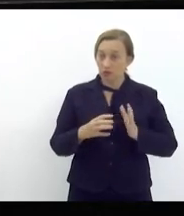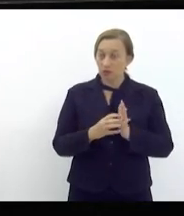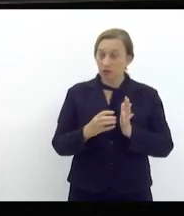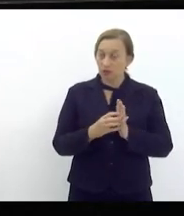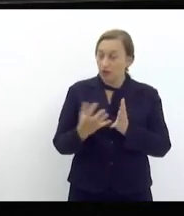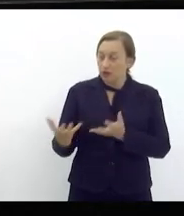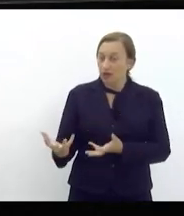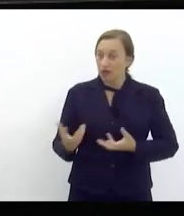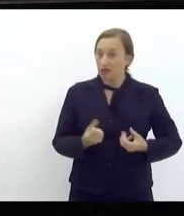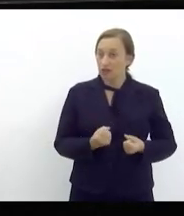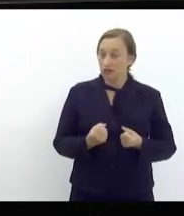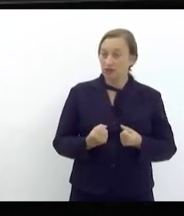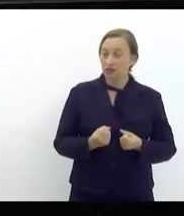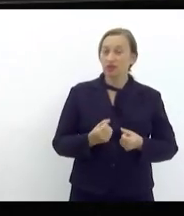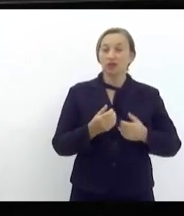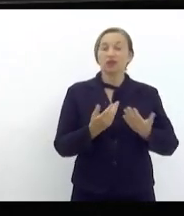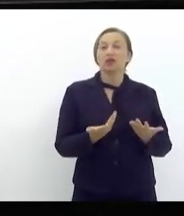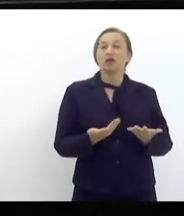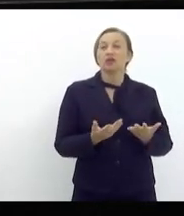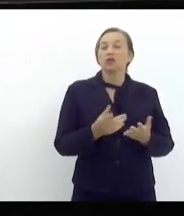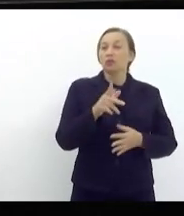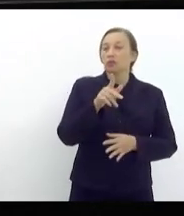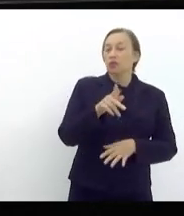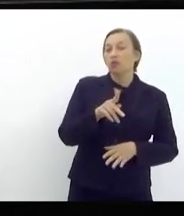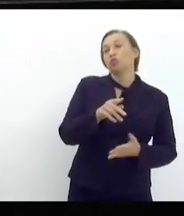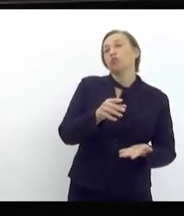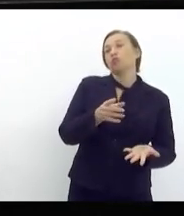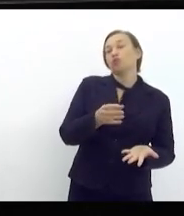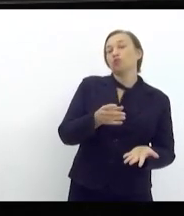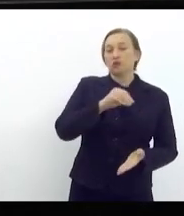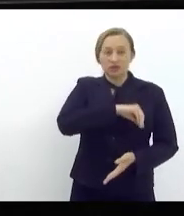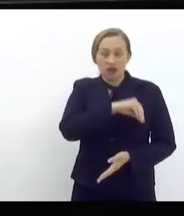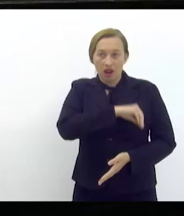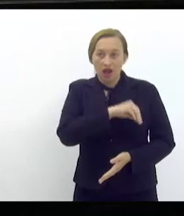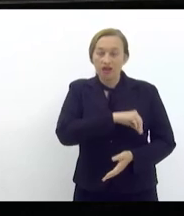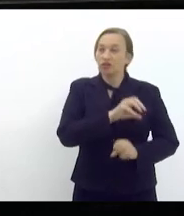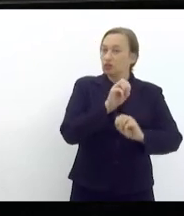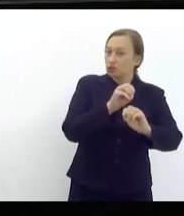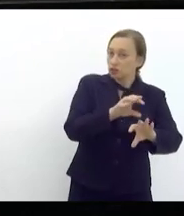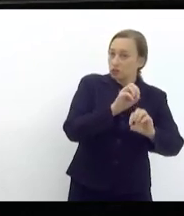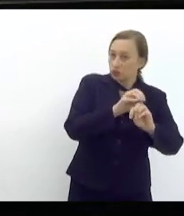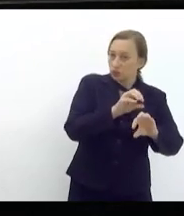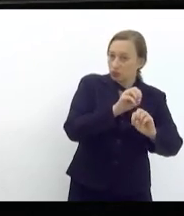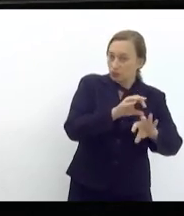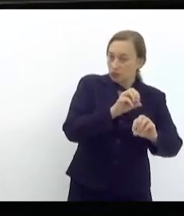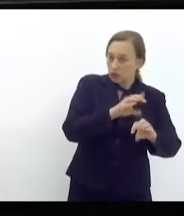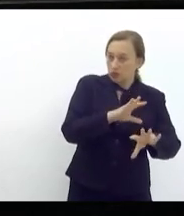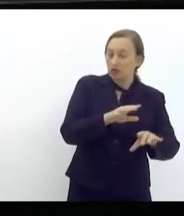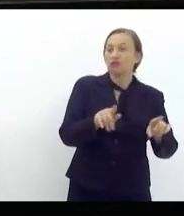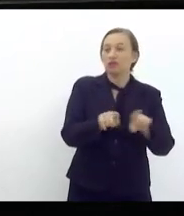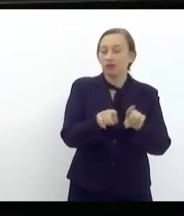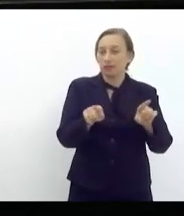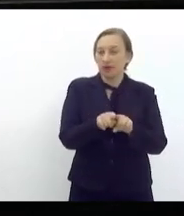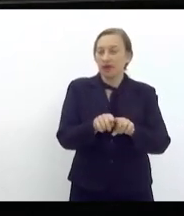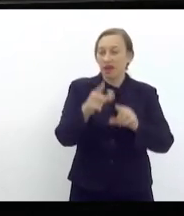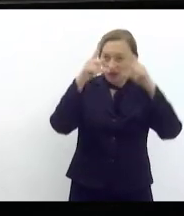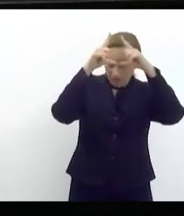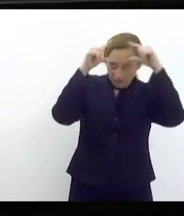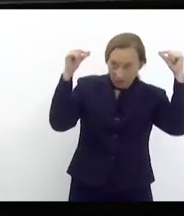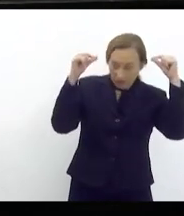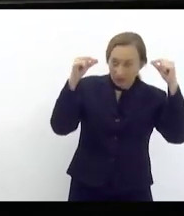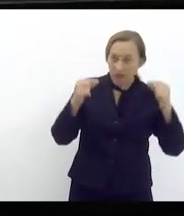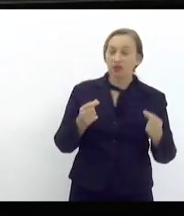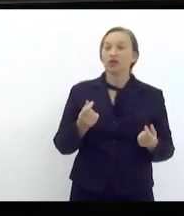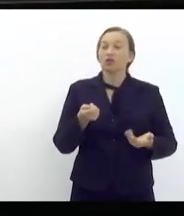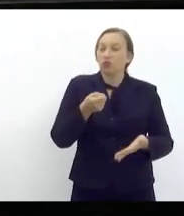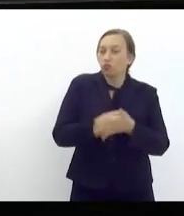o exemplo das emendas sobre o piso do magistério e da enfermagem, duas categorias que estão lutando para que pague